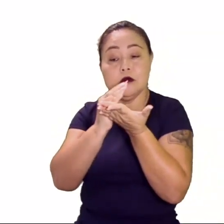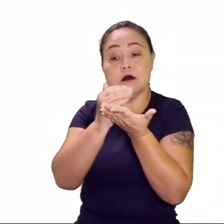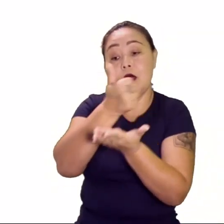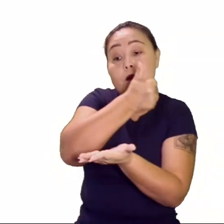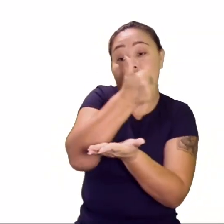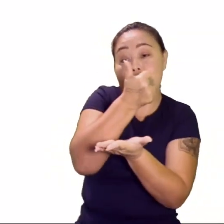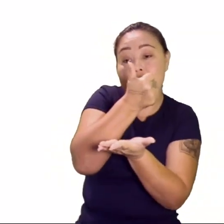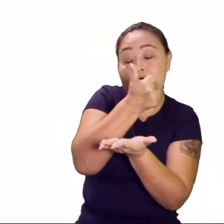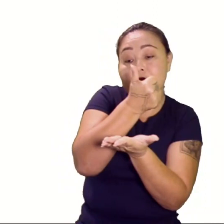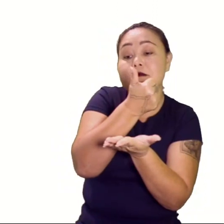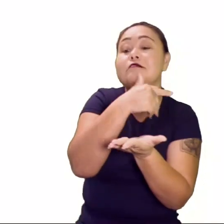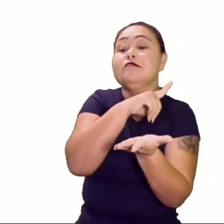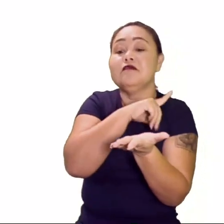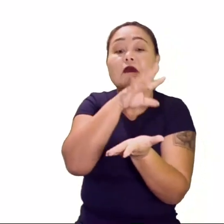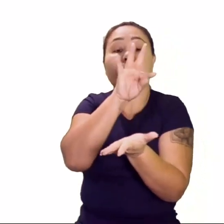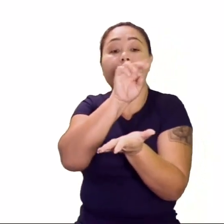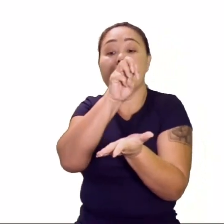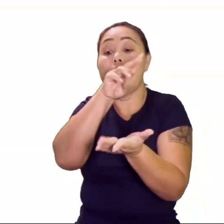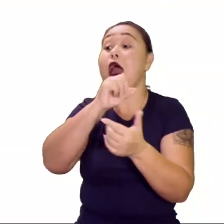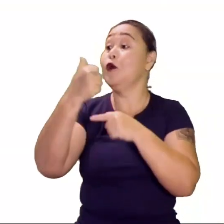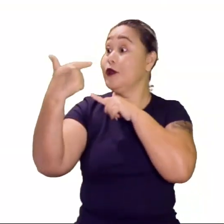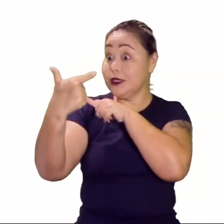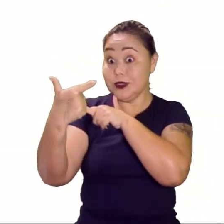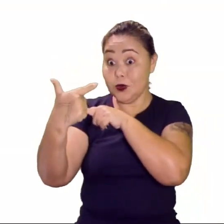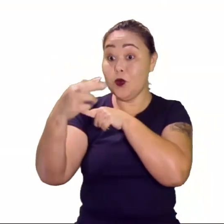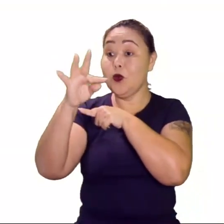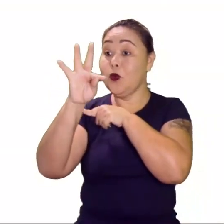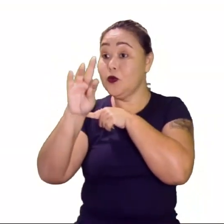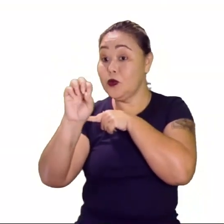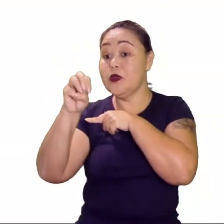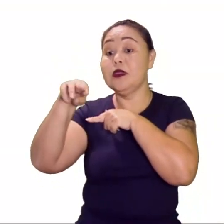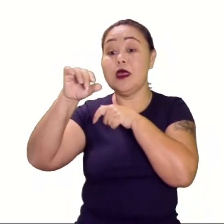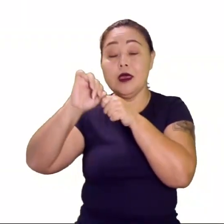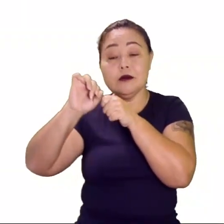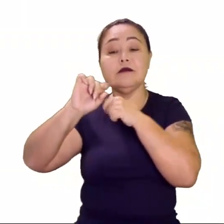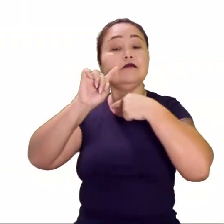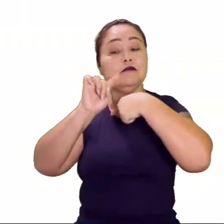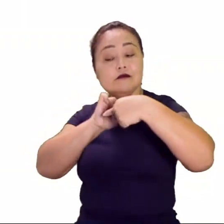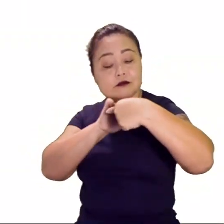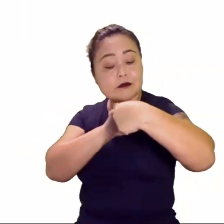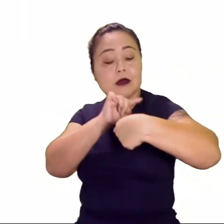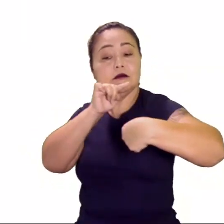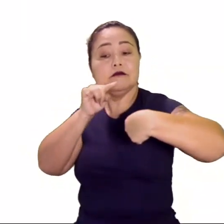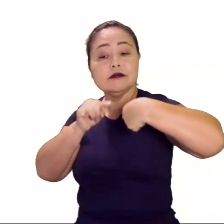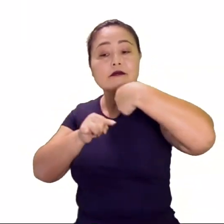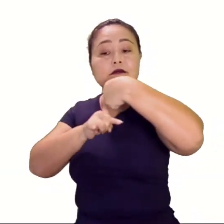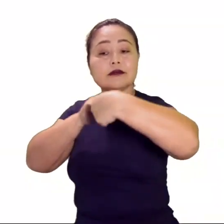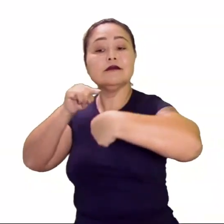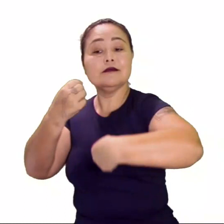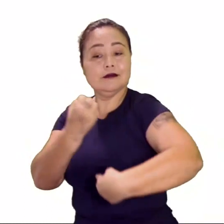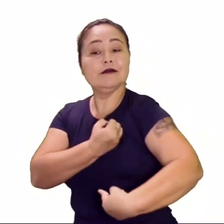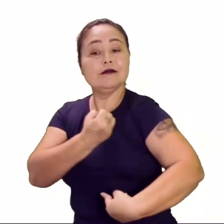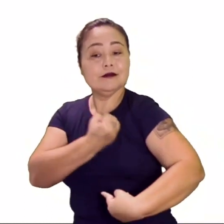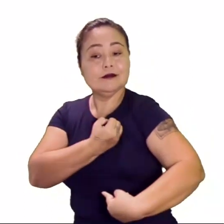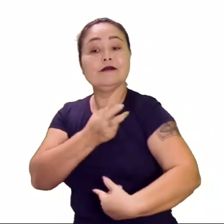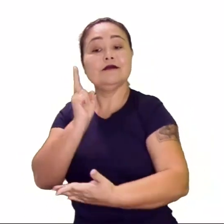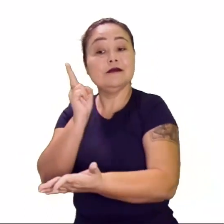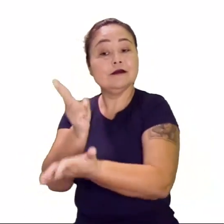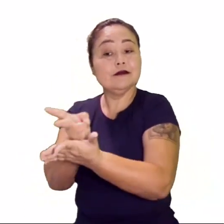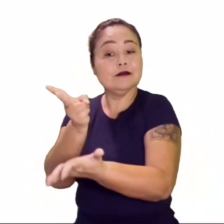primeiro termo. Então, por isso que a partir do segundo nós vamos perceber que existe essa alteração, né,